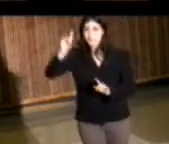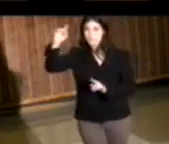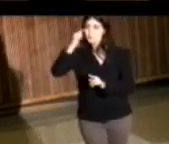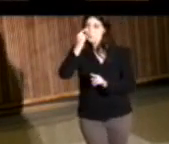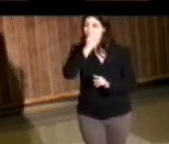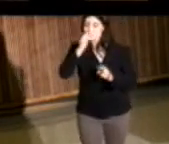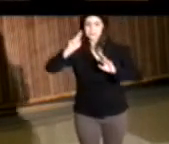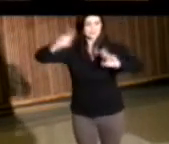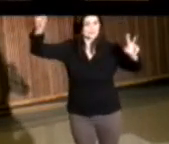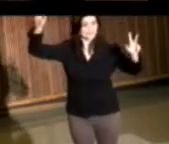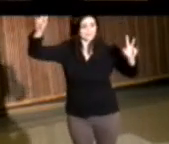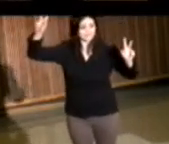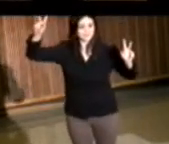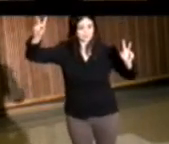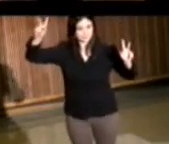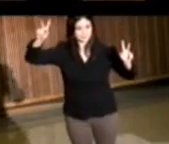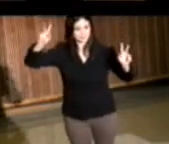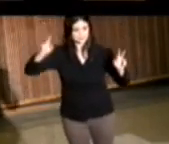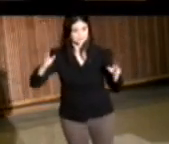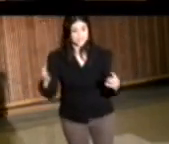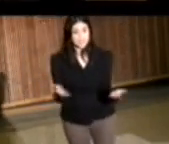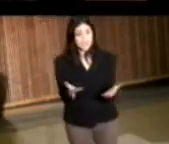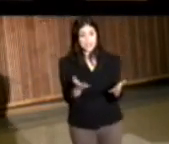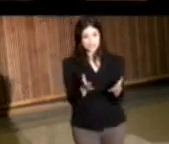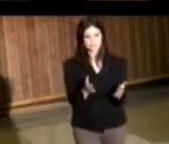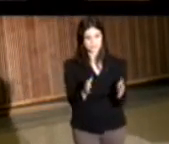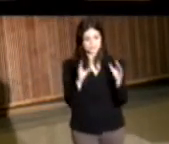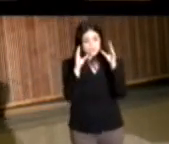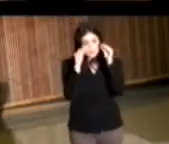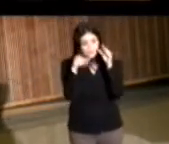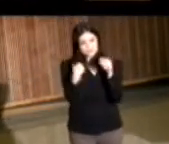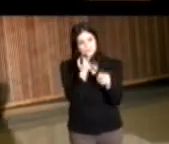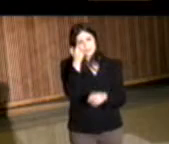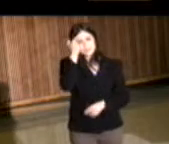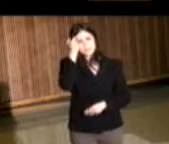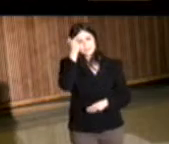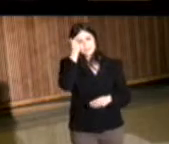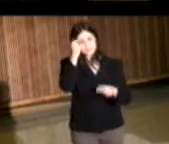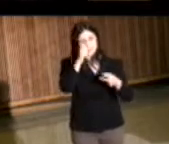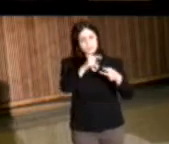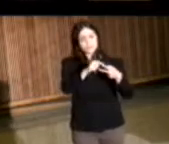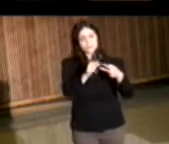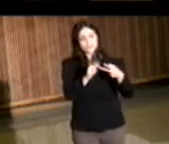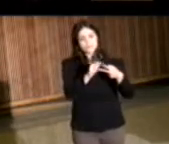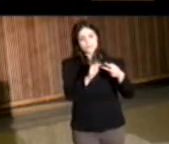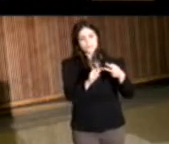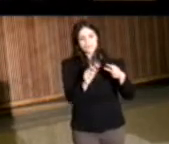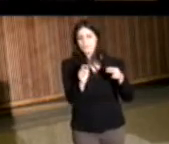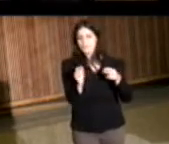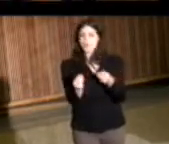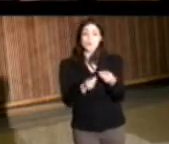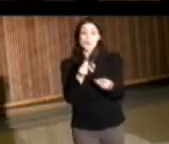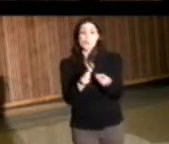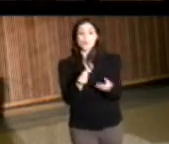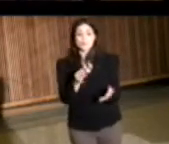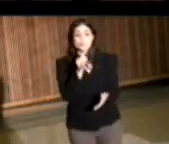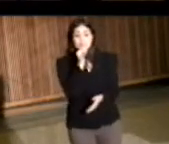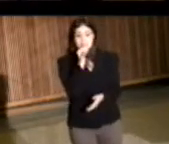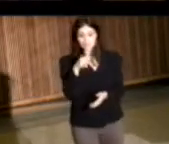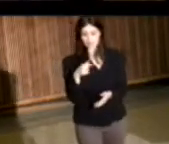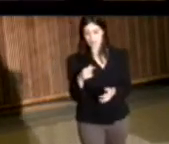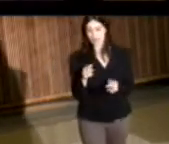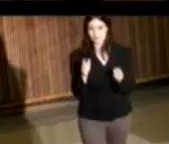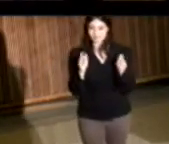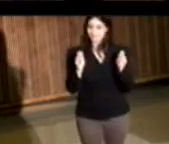coisinhas aqui, que são recursos que Deus nos dá para a gente trocar a lente, para decidir